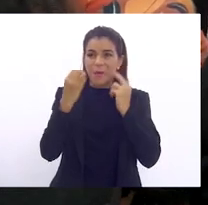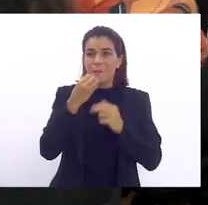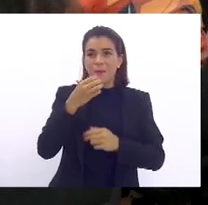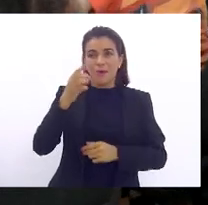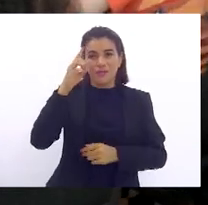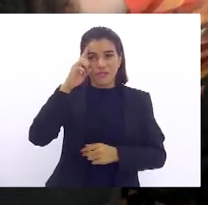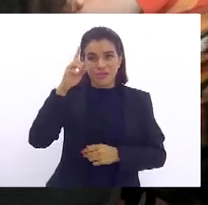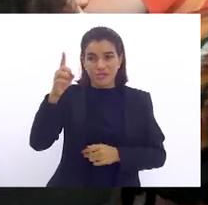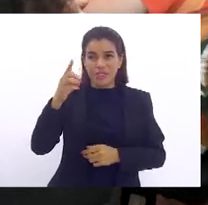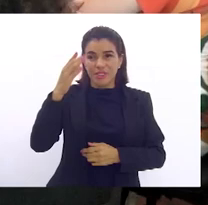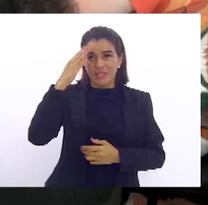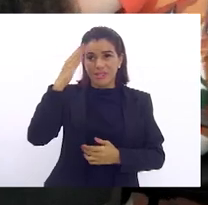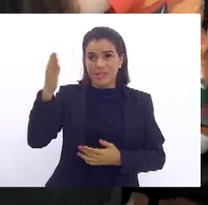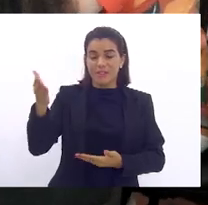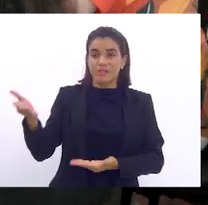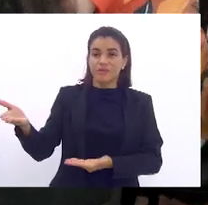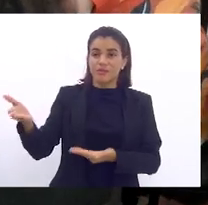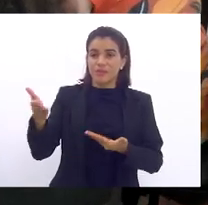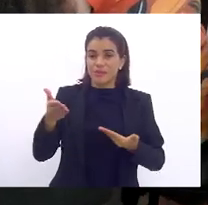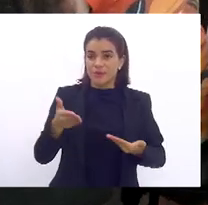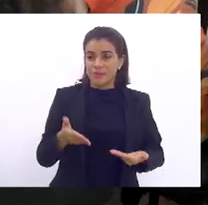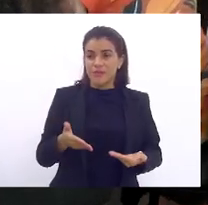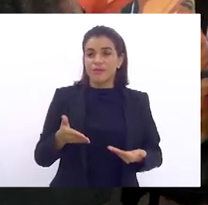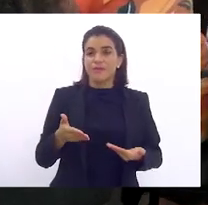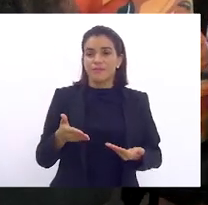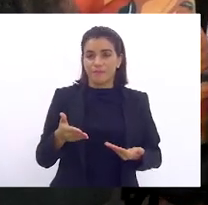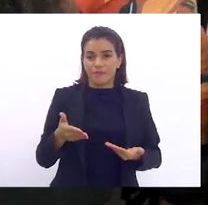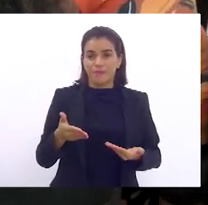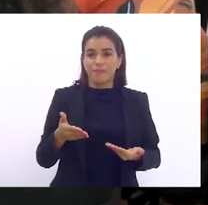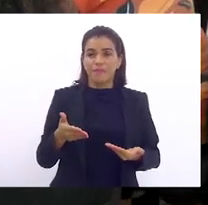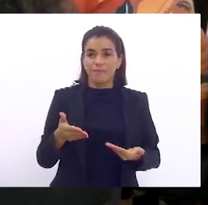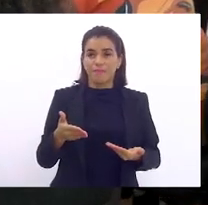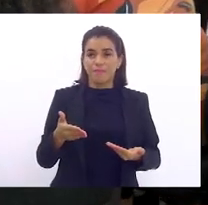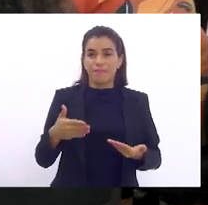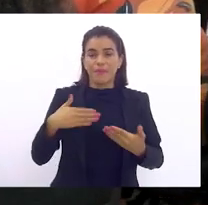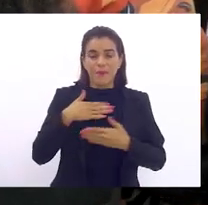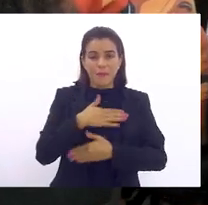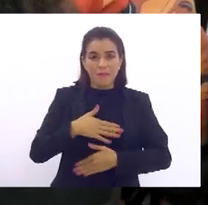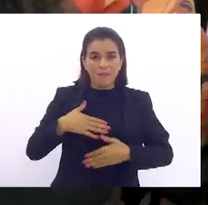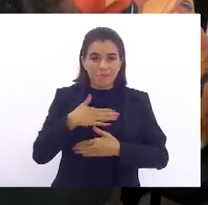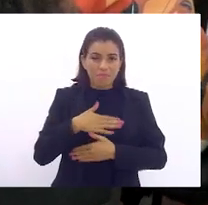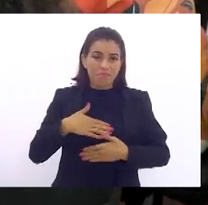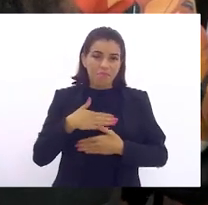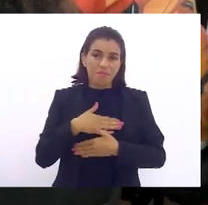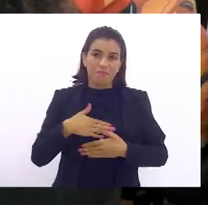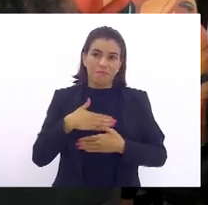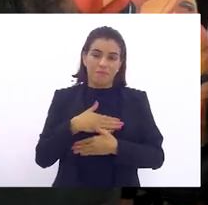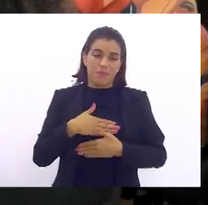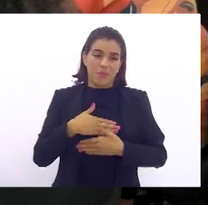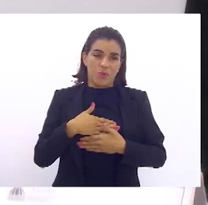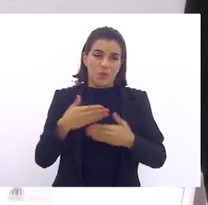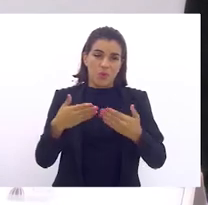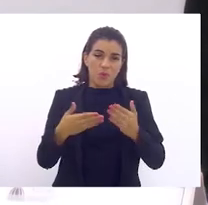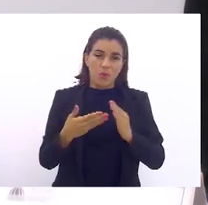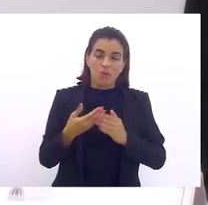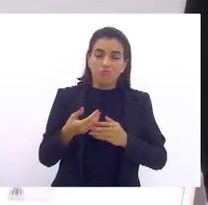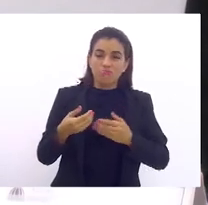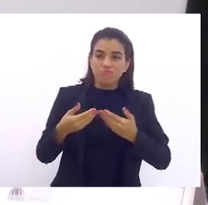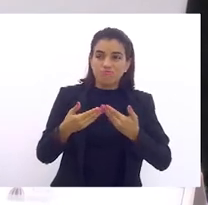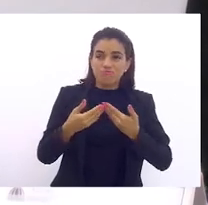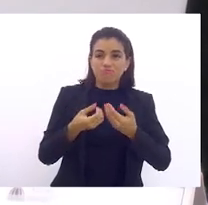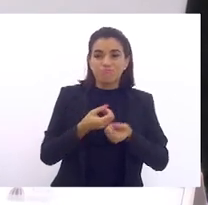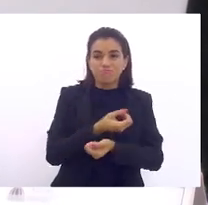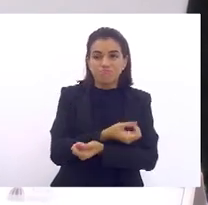agradeço o convite para compor essa mesa é imenso prazer tá nesse lançamento né no lançamento do relatório anual da